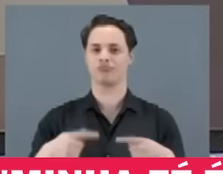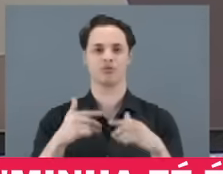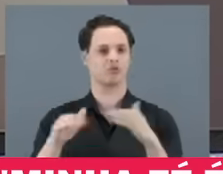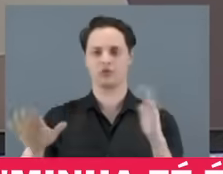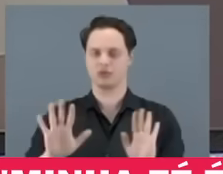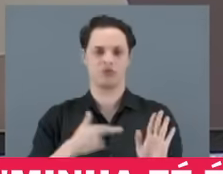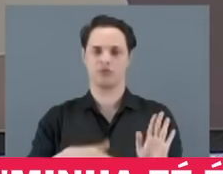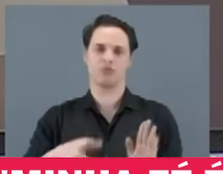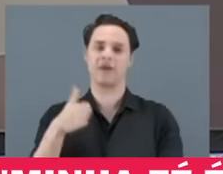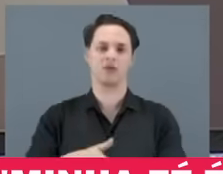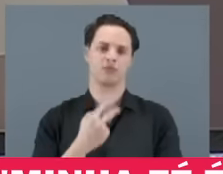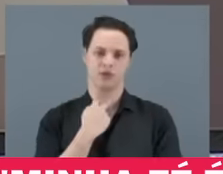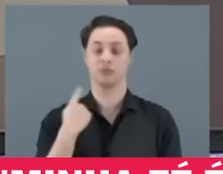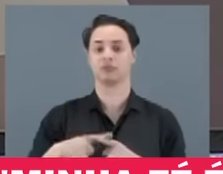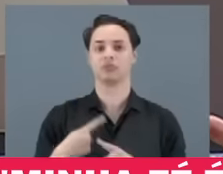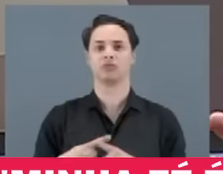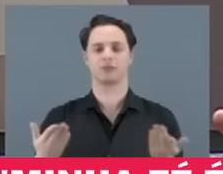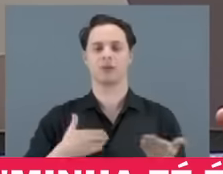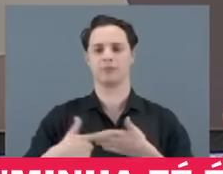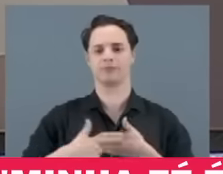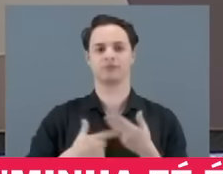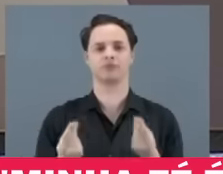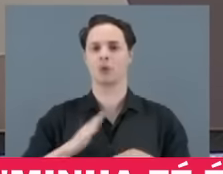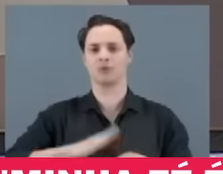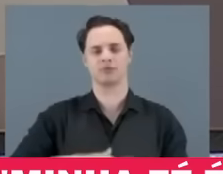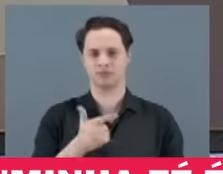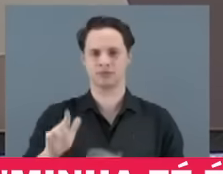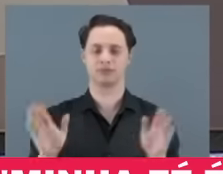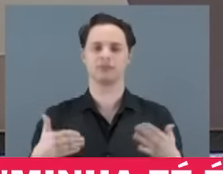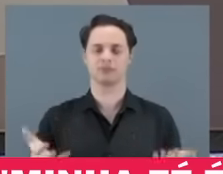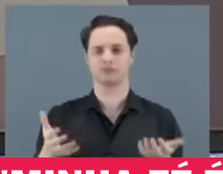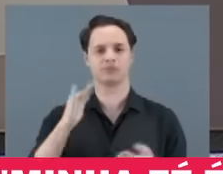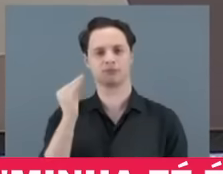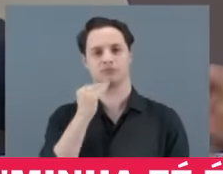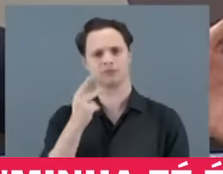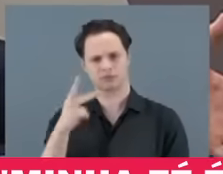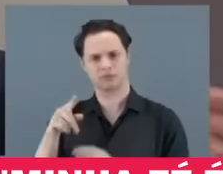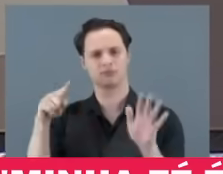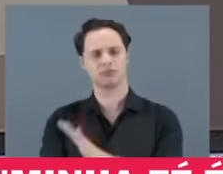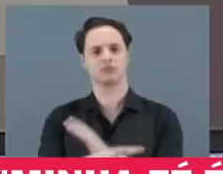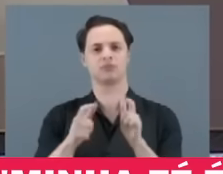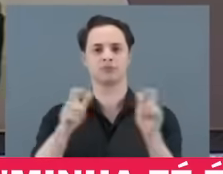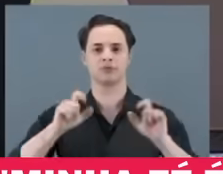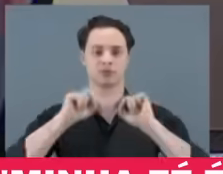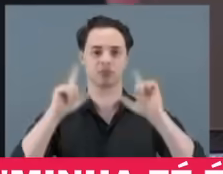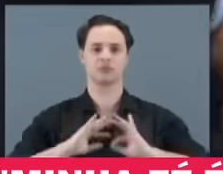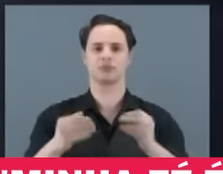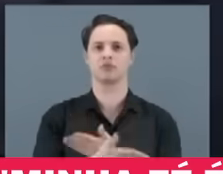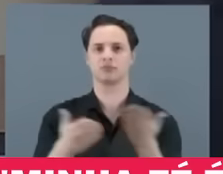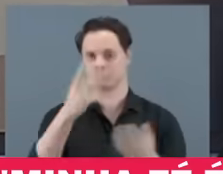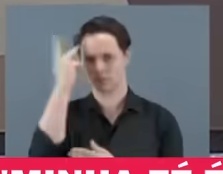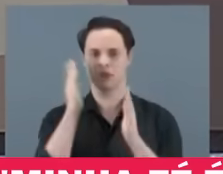convicções religiosas, porque não há essa competência. Eu quero apenas aproveitar a sua pergunta para agradecer a todos os